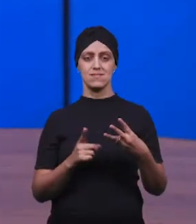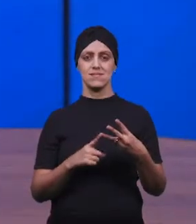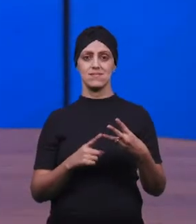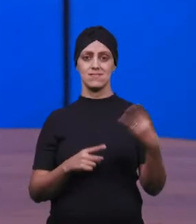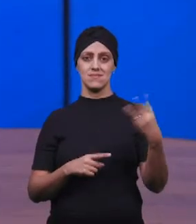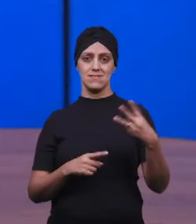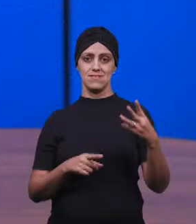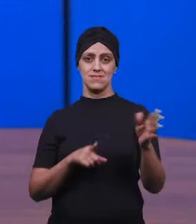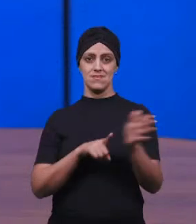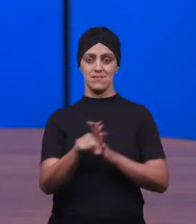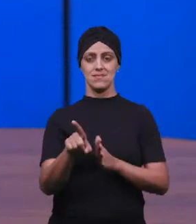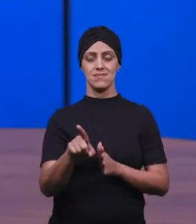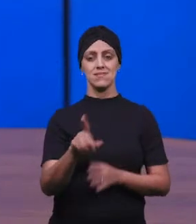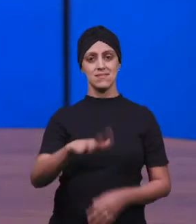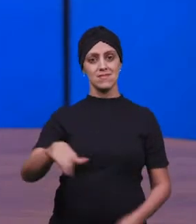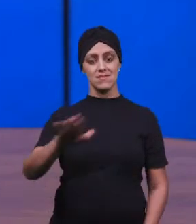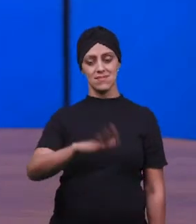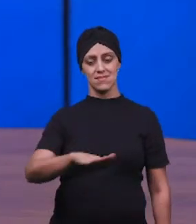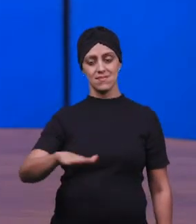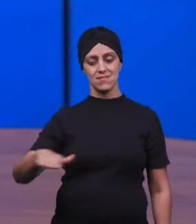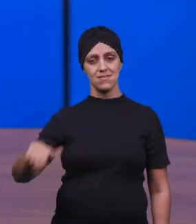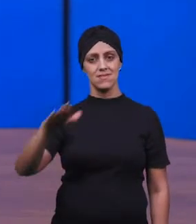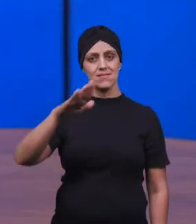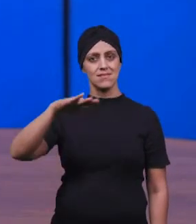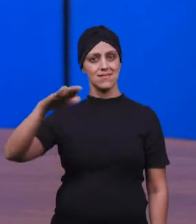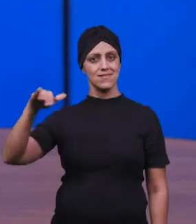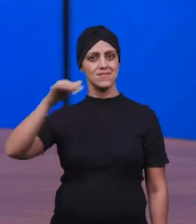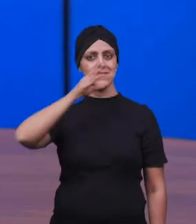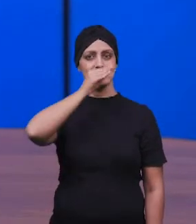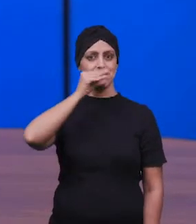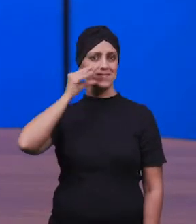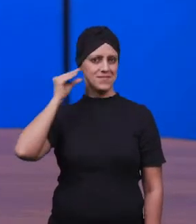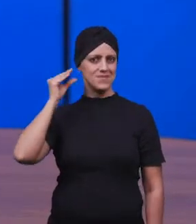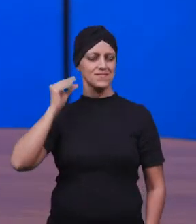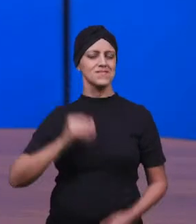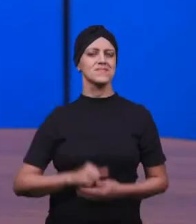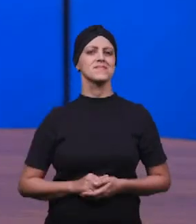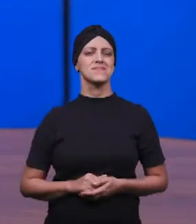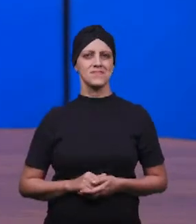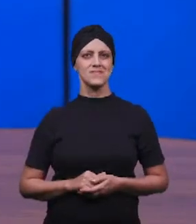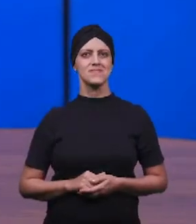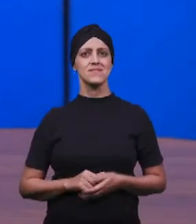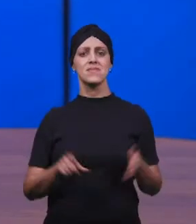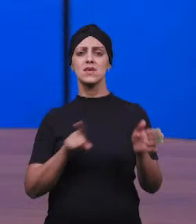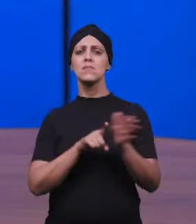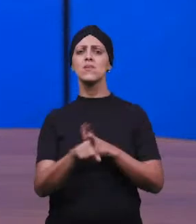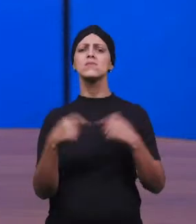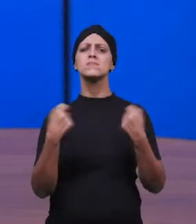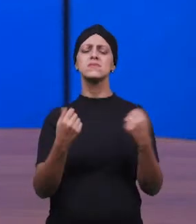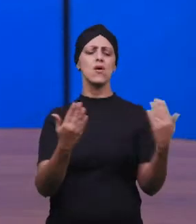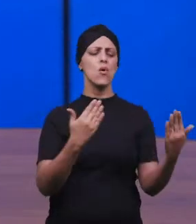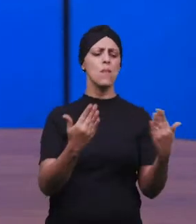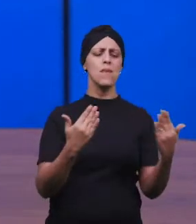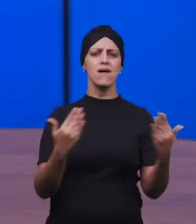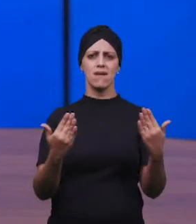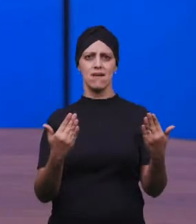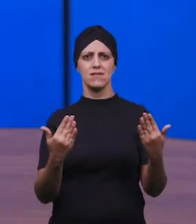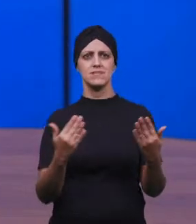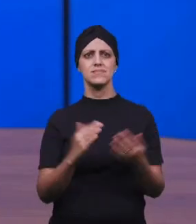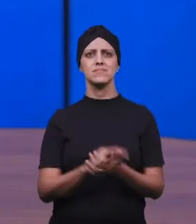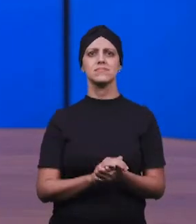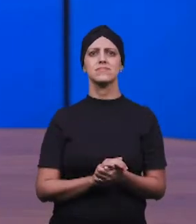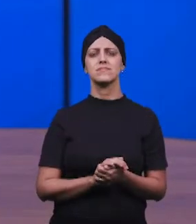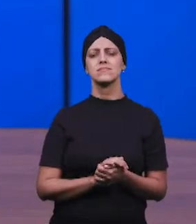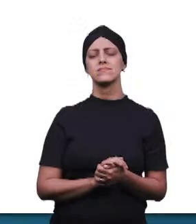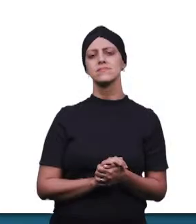Vamos agora à nossa terceira pergunta, que é aquela que foi dirigida às crianças intermediárias e adolescentes. E essa pergunta é uma comparação.